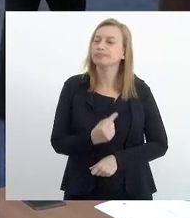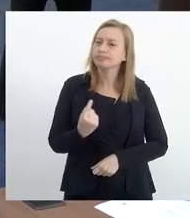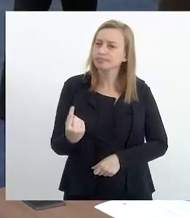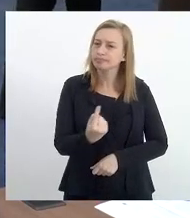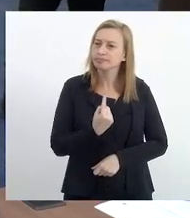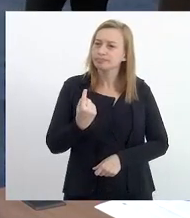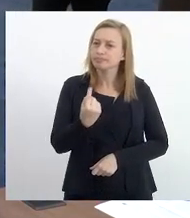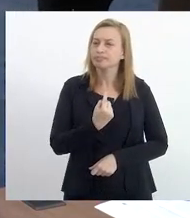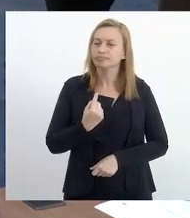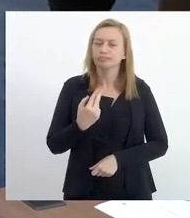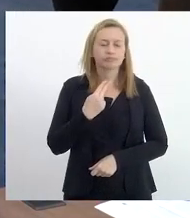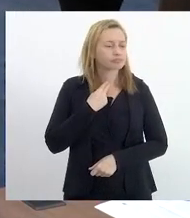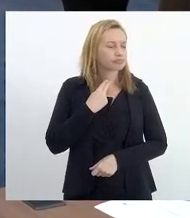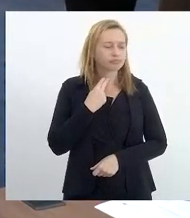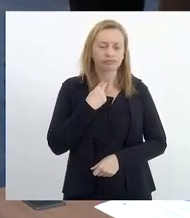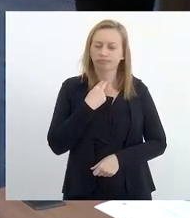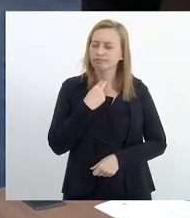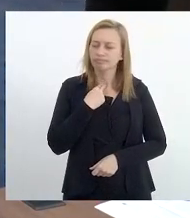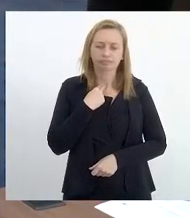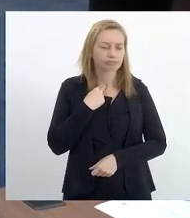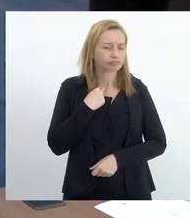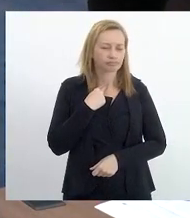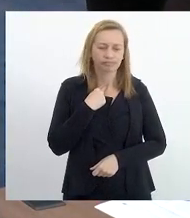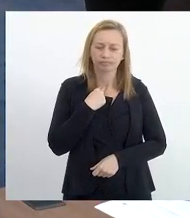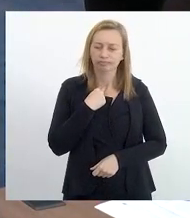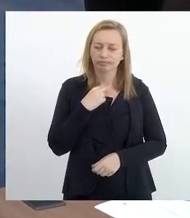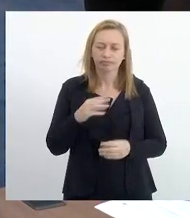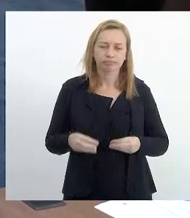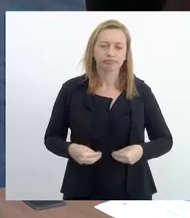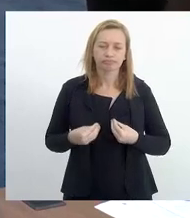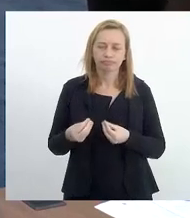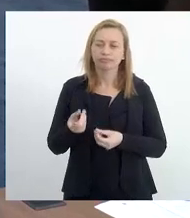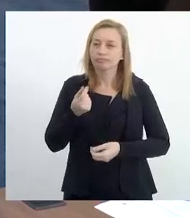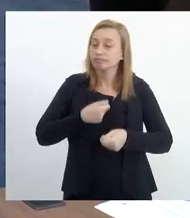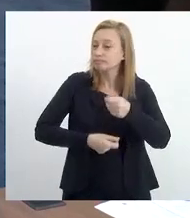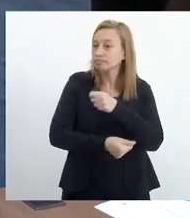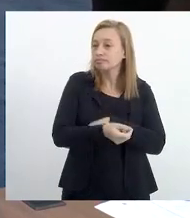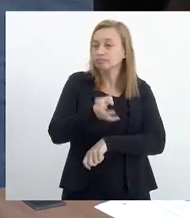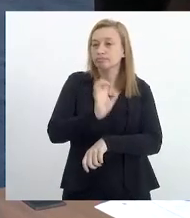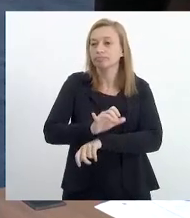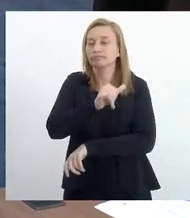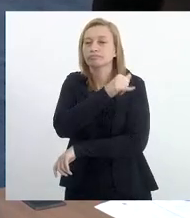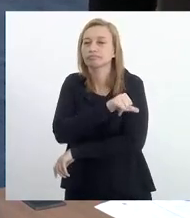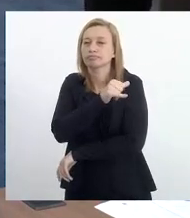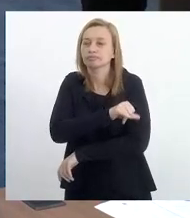Nós não podemos entregar a autonomia econômica do Estado do Rio de Janeiro.